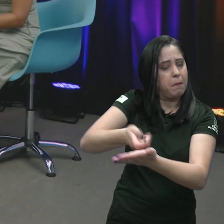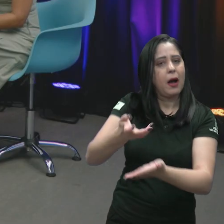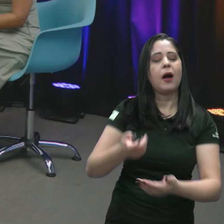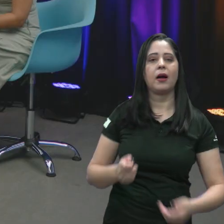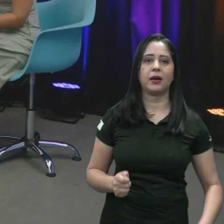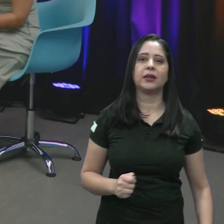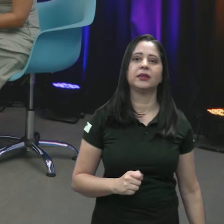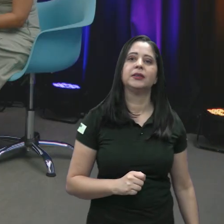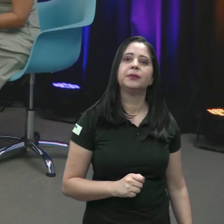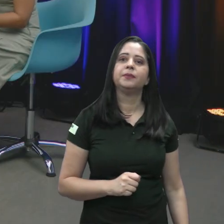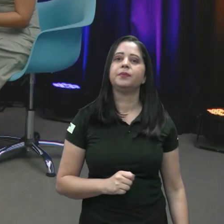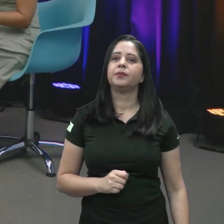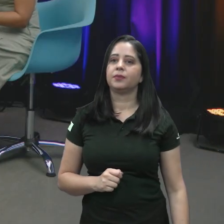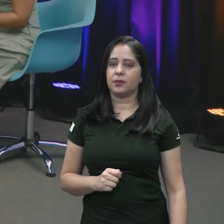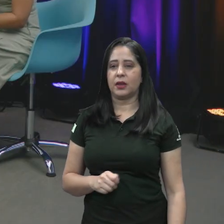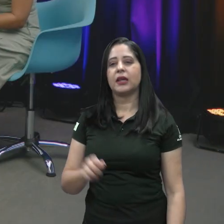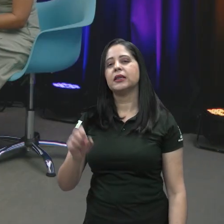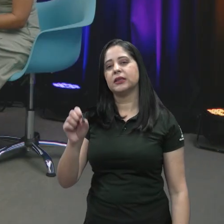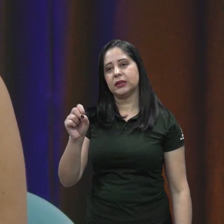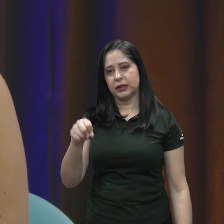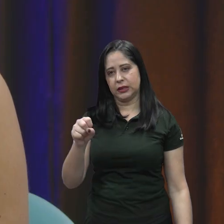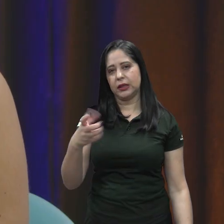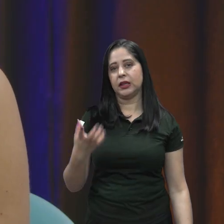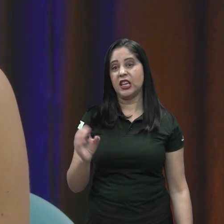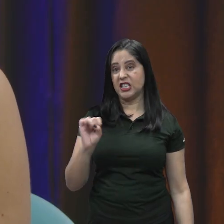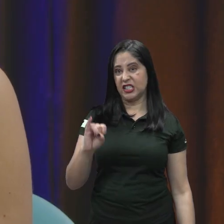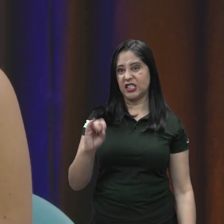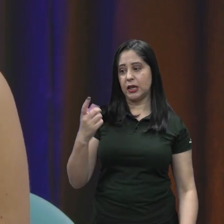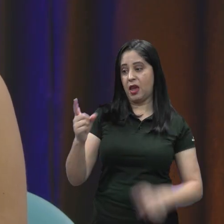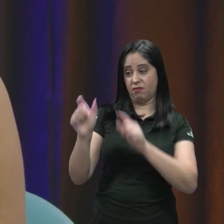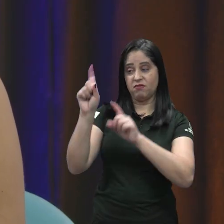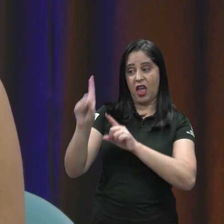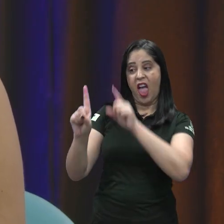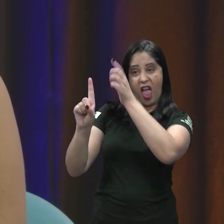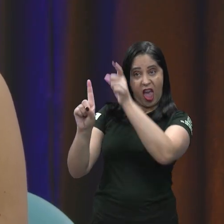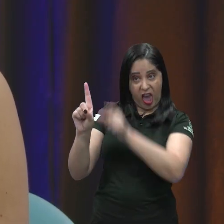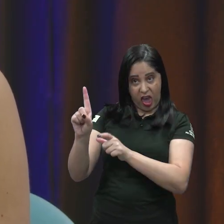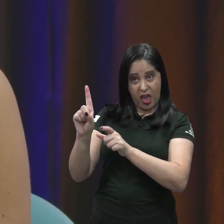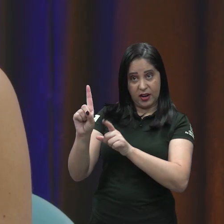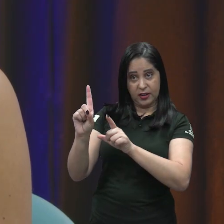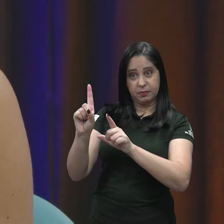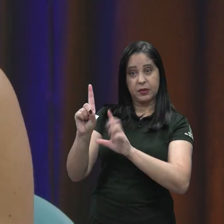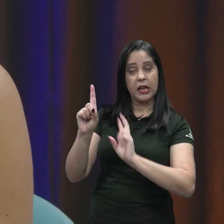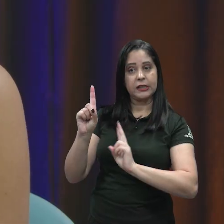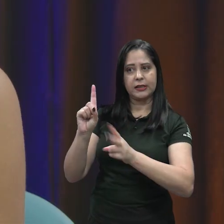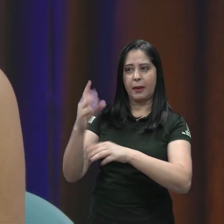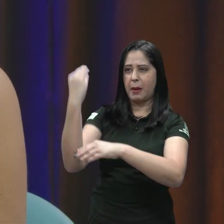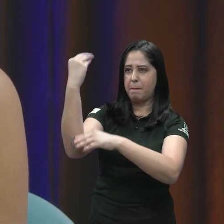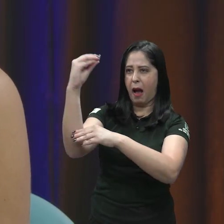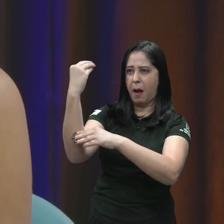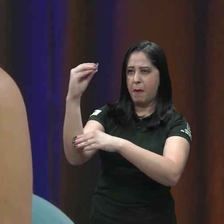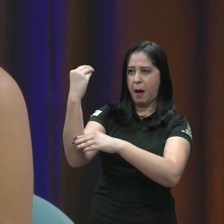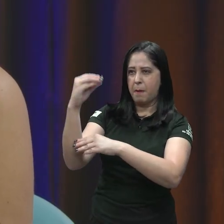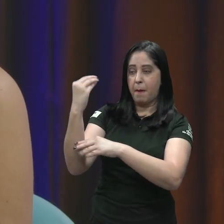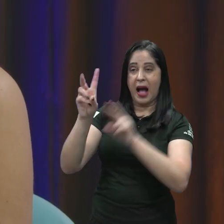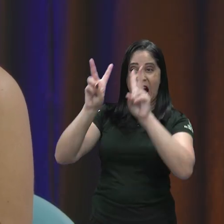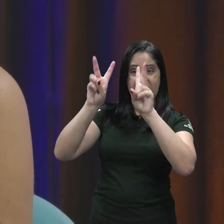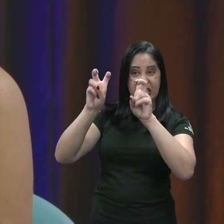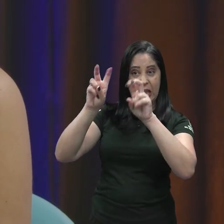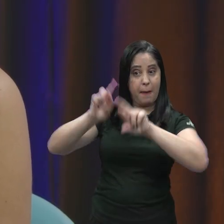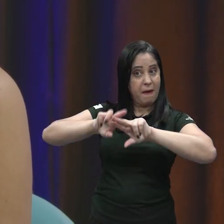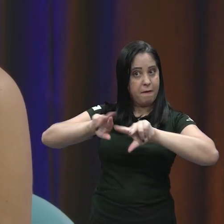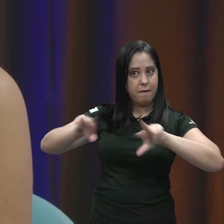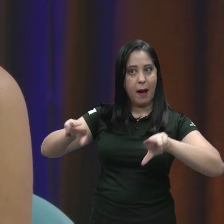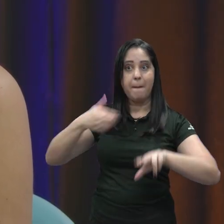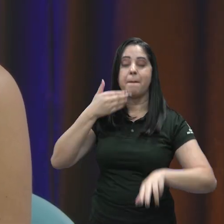mais vertentes ele tem, né? Mais possibilidades ele dá, né? E a pessoa acaba olhando todas as possibilidades,